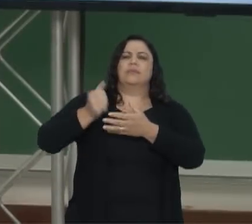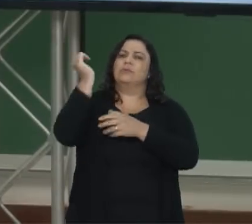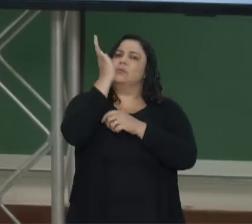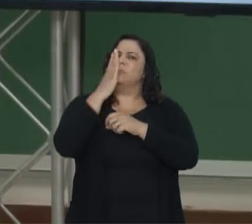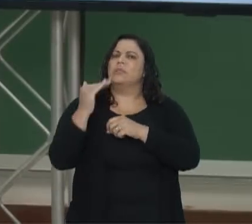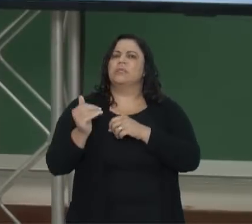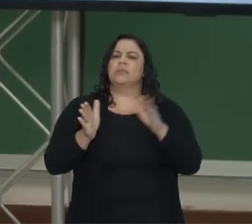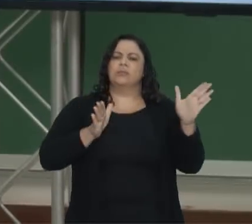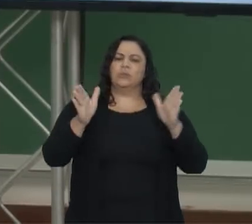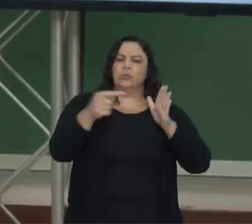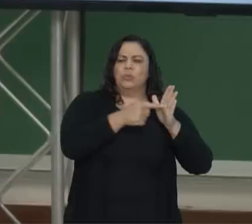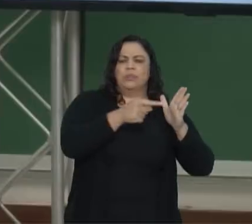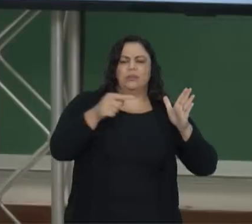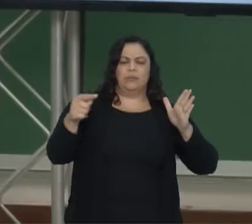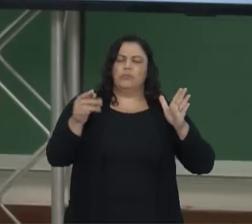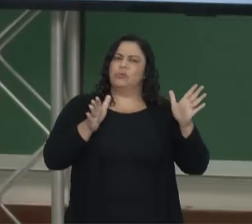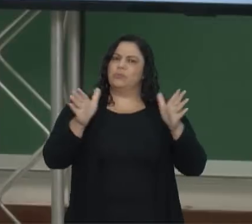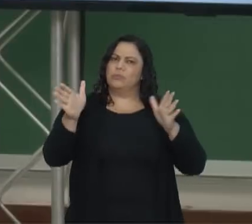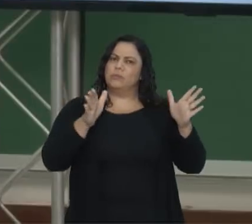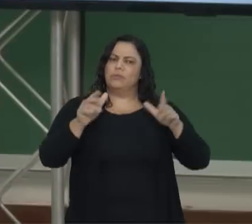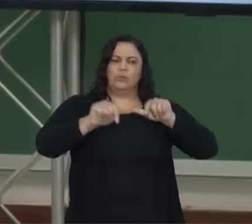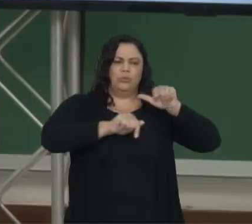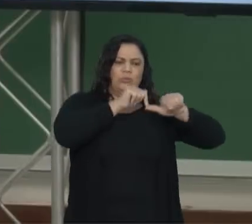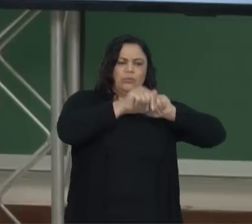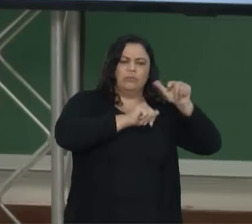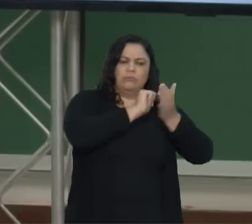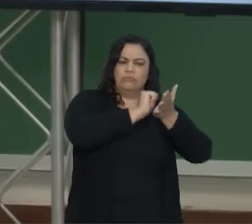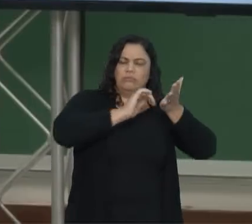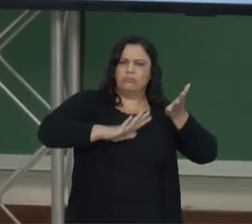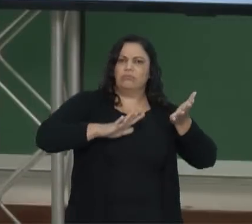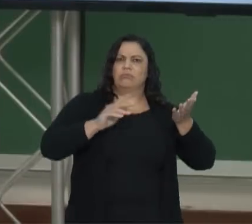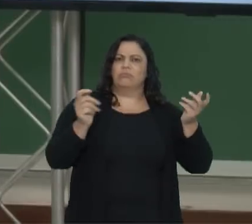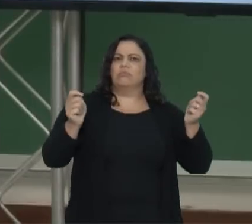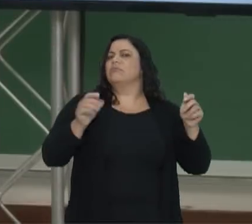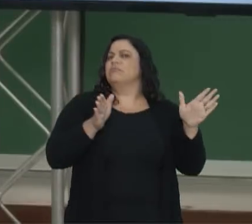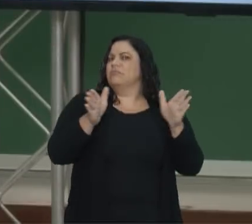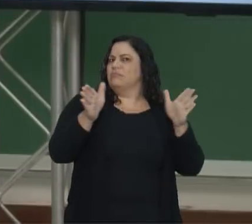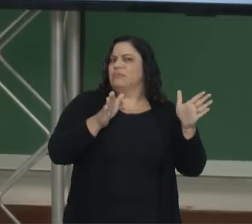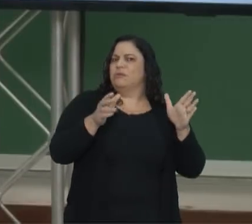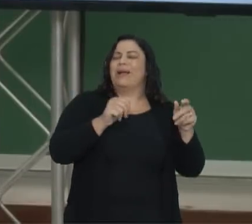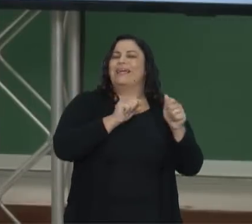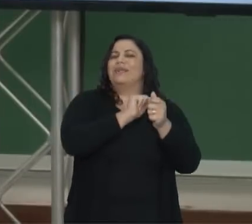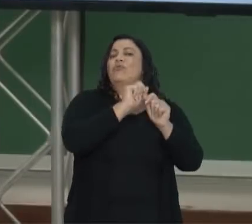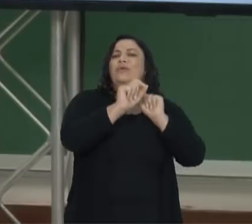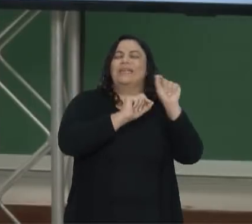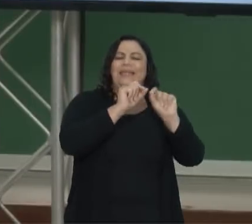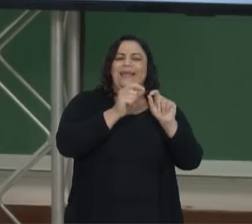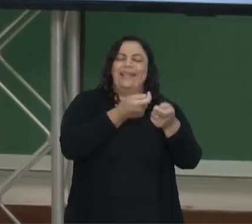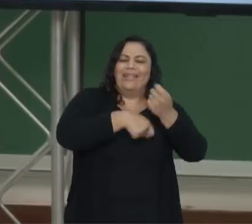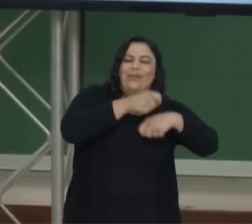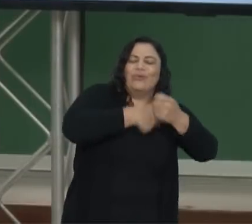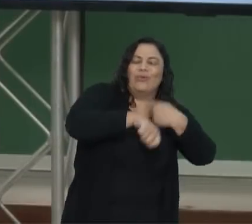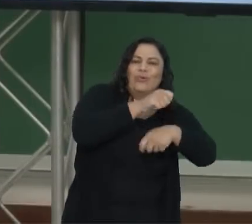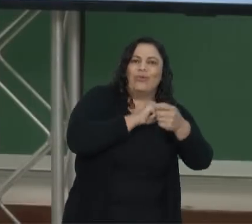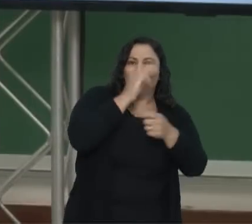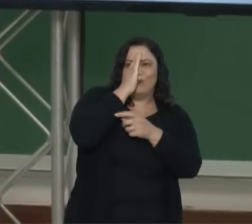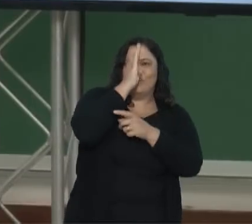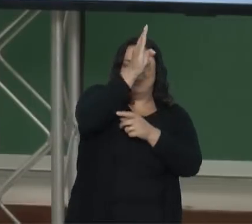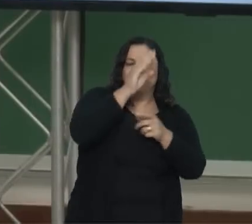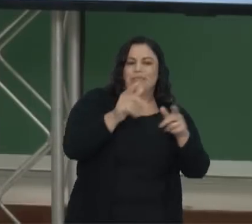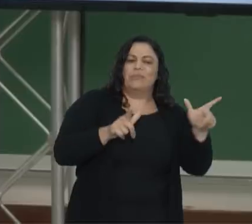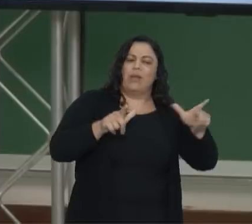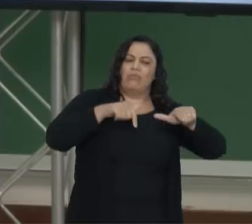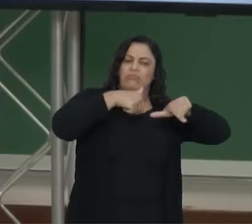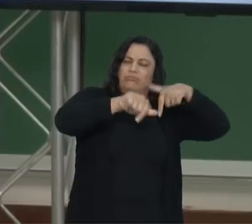Brasil teve uma atividade econômica principal. Em alguns momentos foi a produção da cana-de-açúcar, em